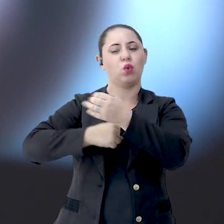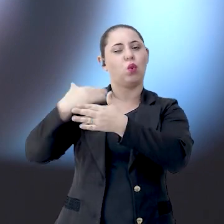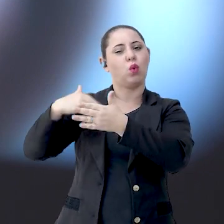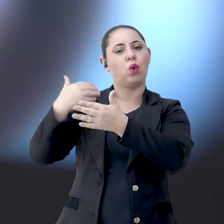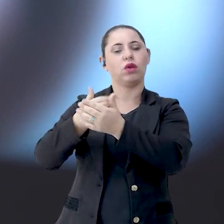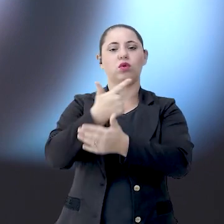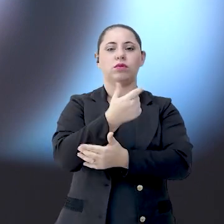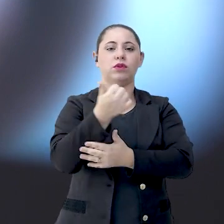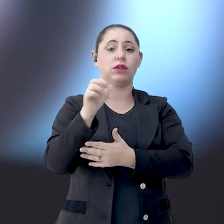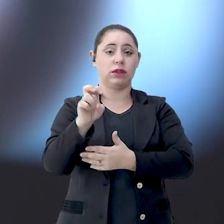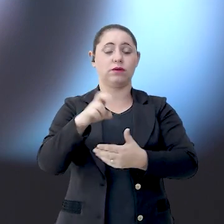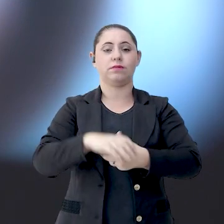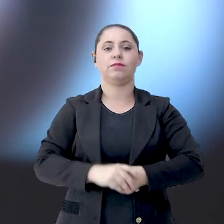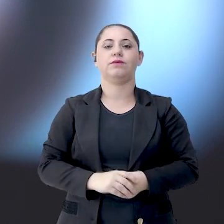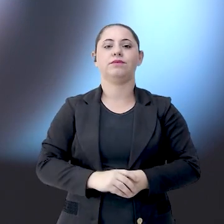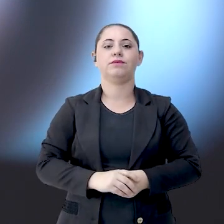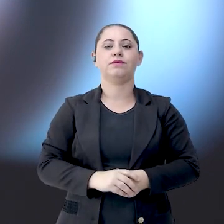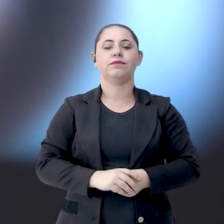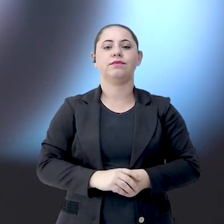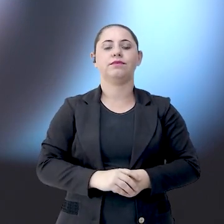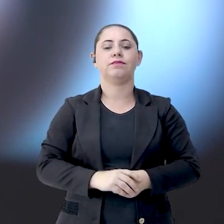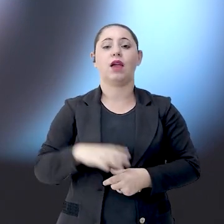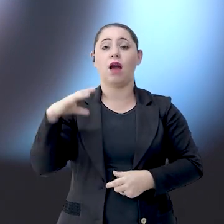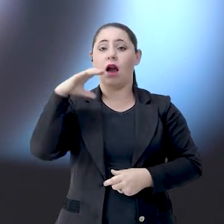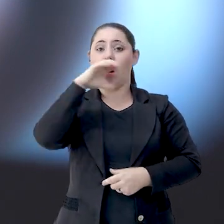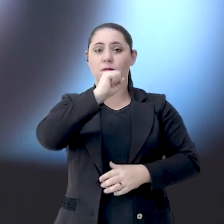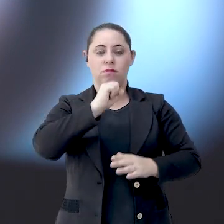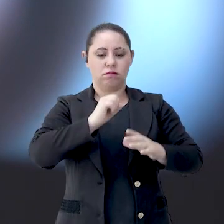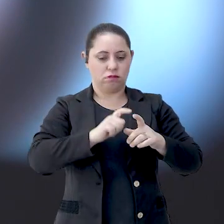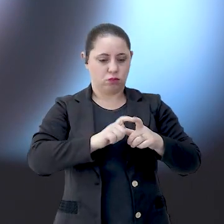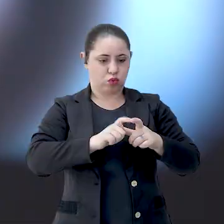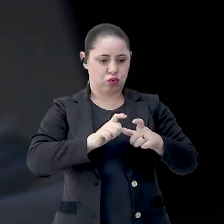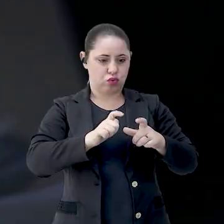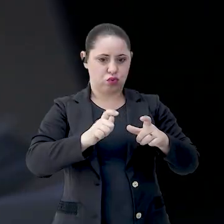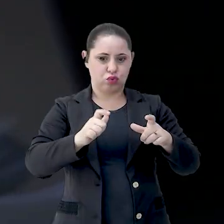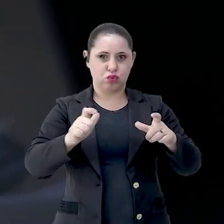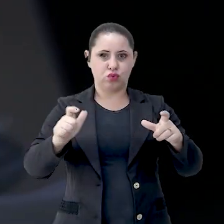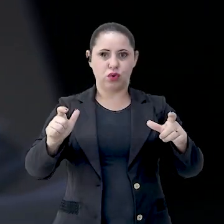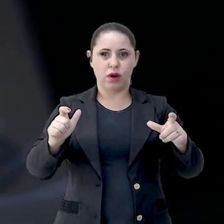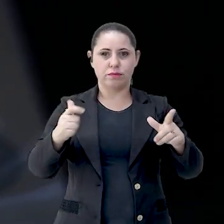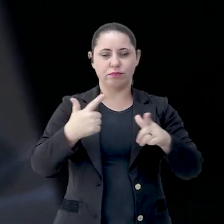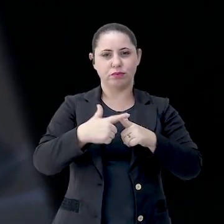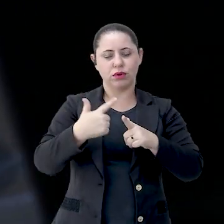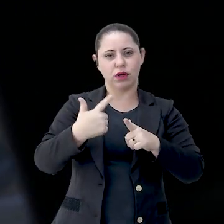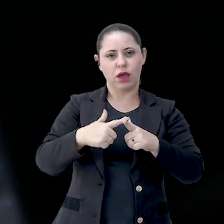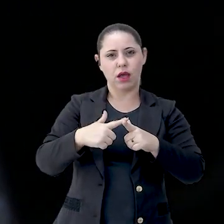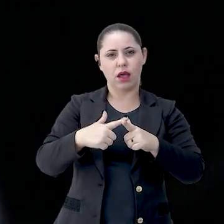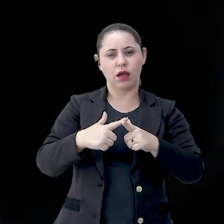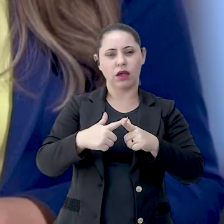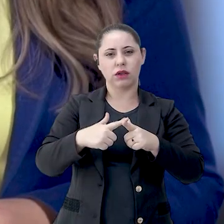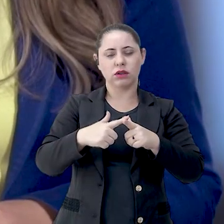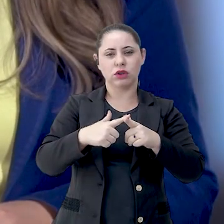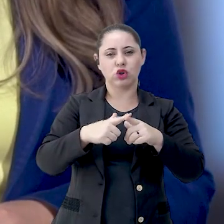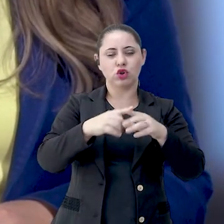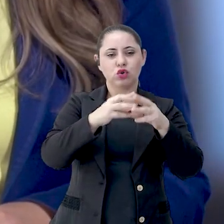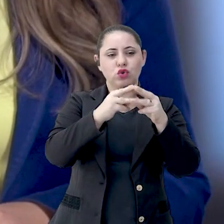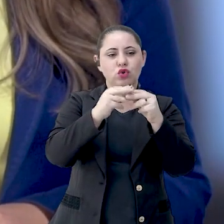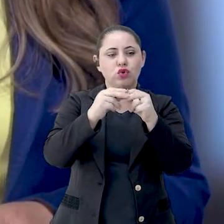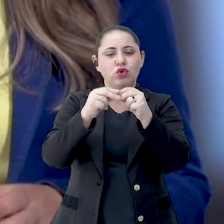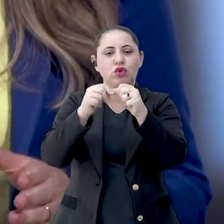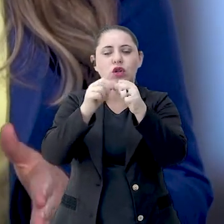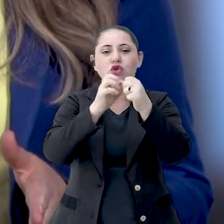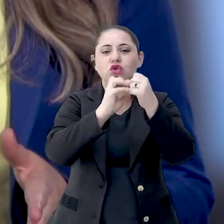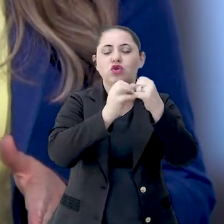Grande Dourados engloba 11 municípios sul-mato-grossenses. Carapó, Deodápolis,